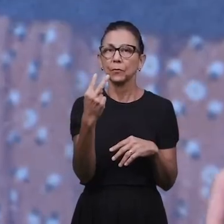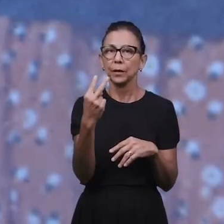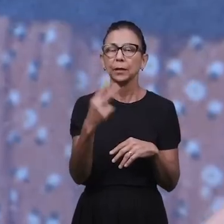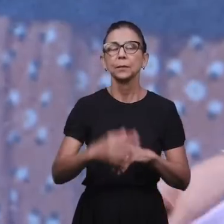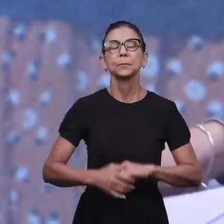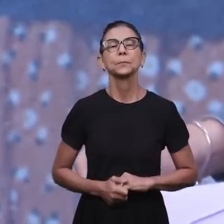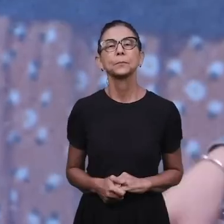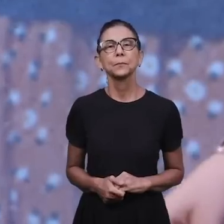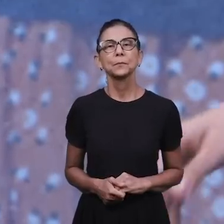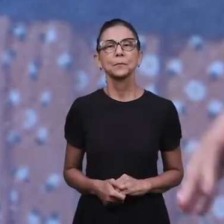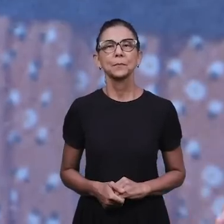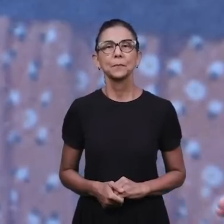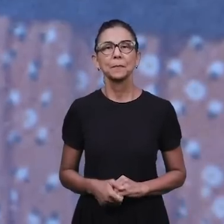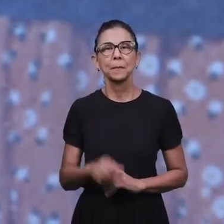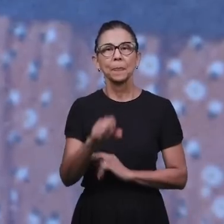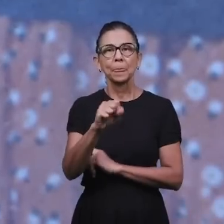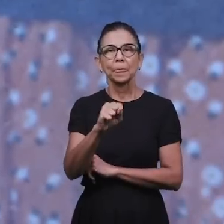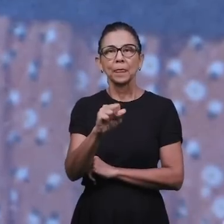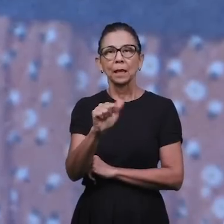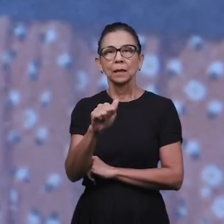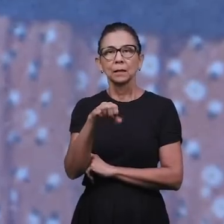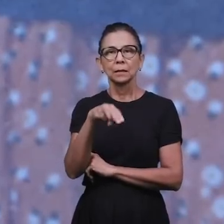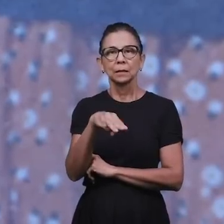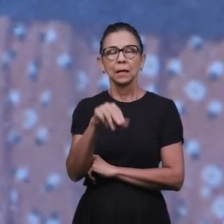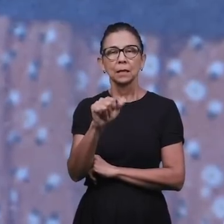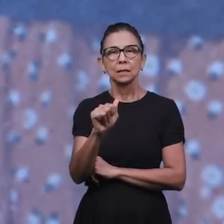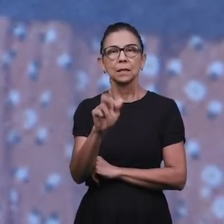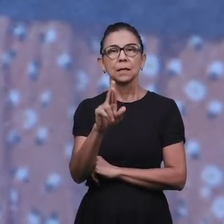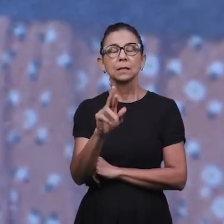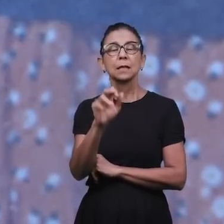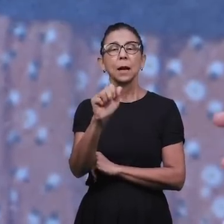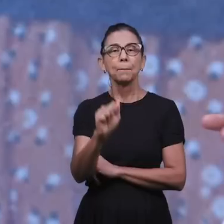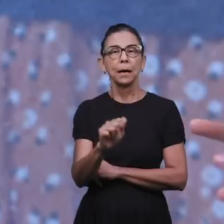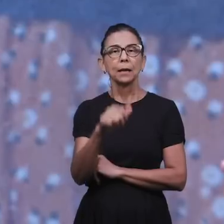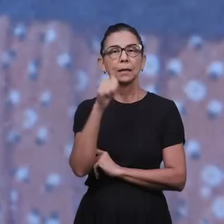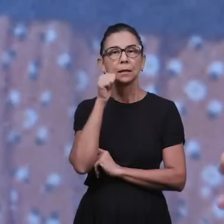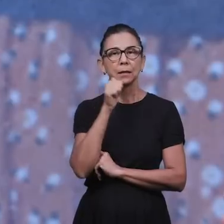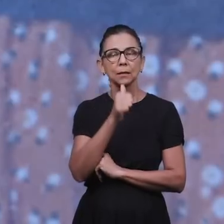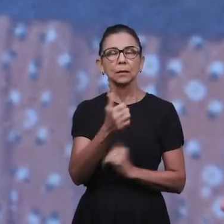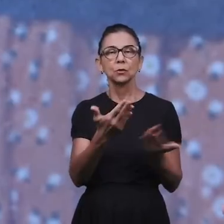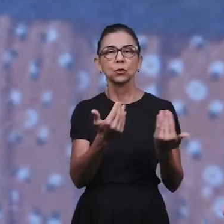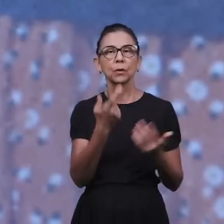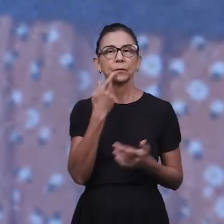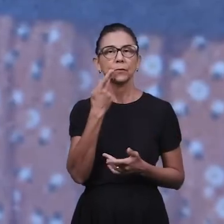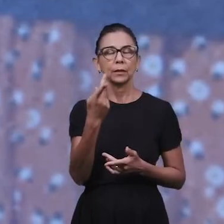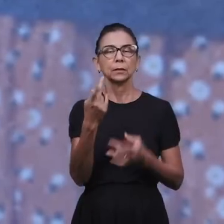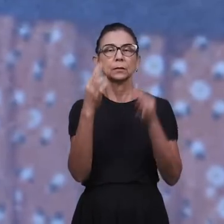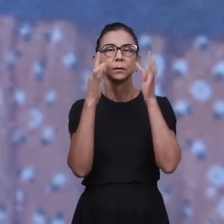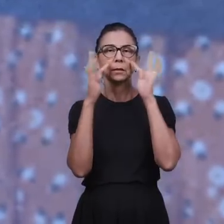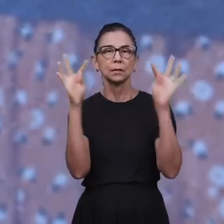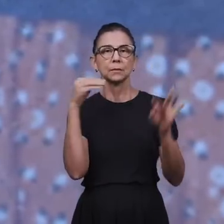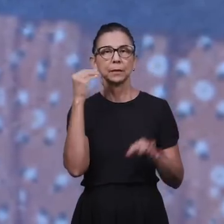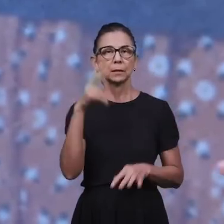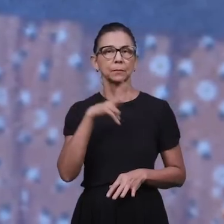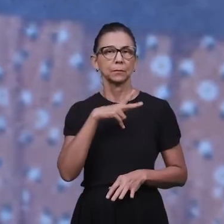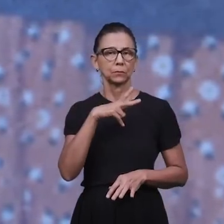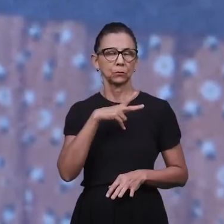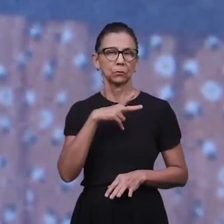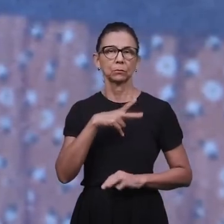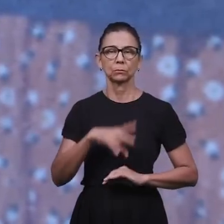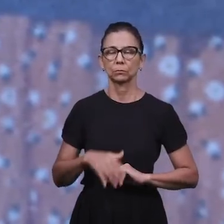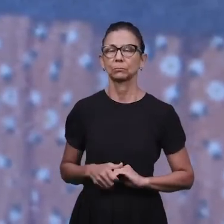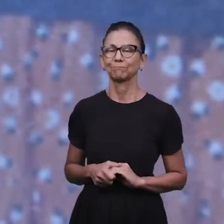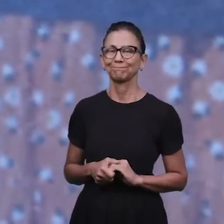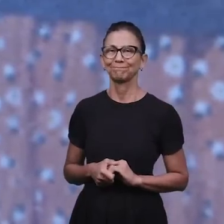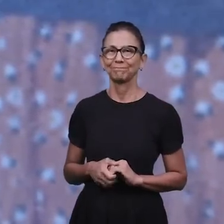vai assistir, vai ver e vai ouvir a nossa irmã Samara falando sobre um testemunho, trazendo um